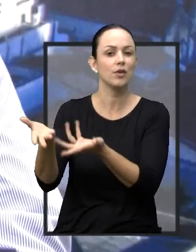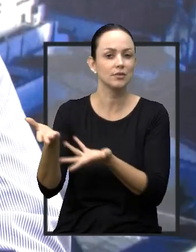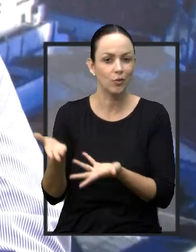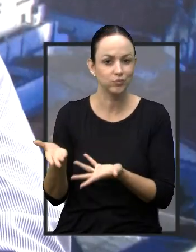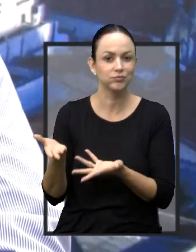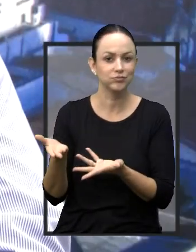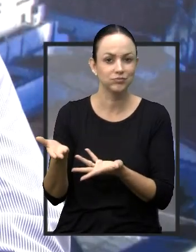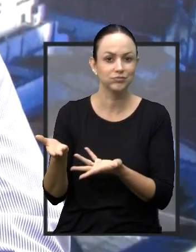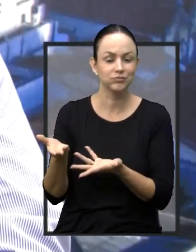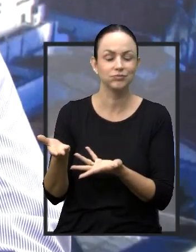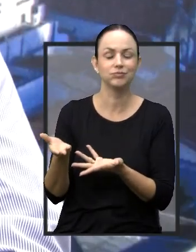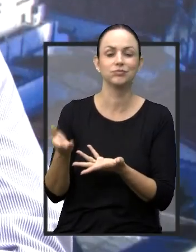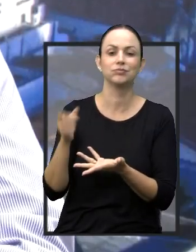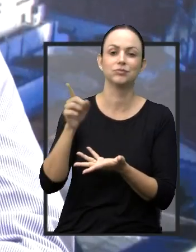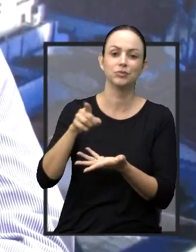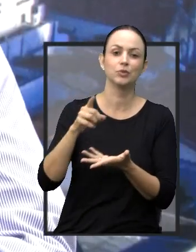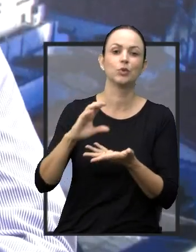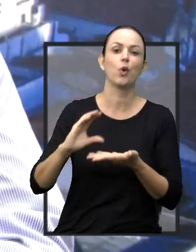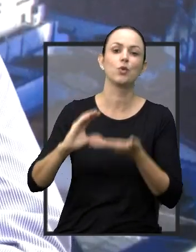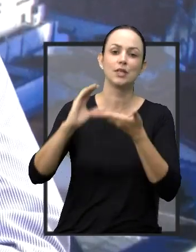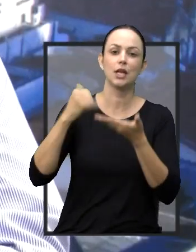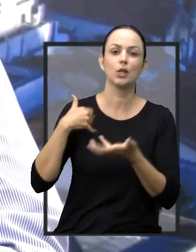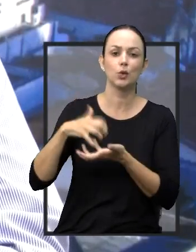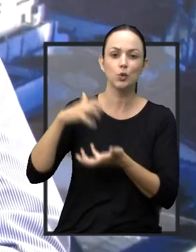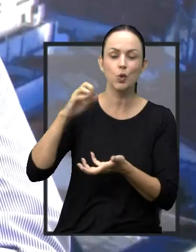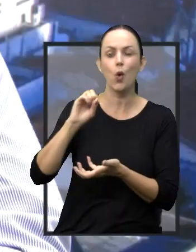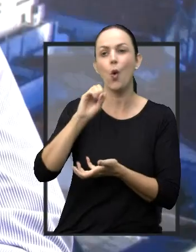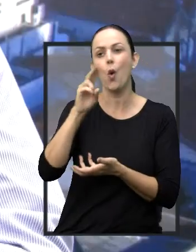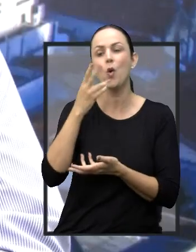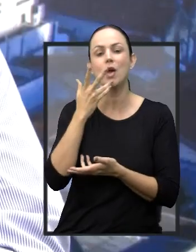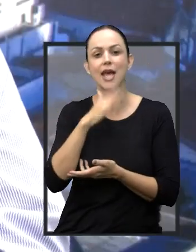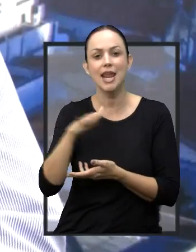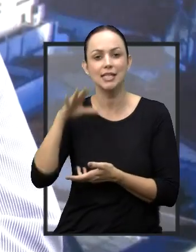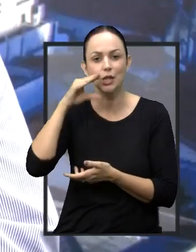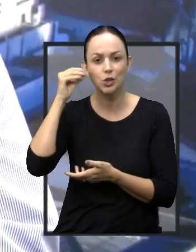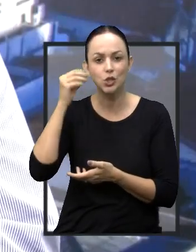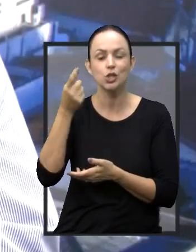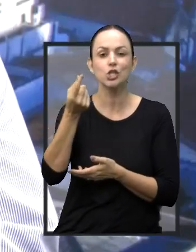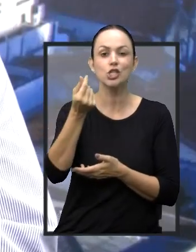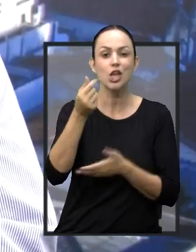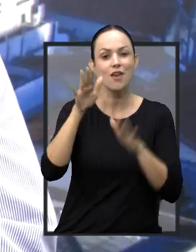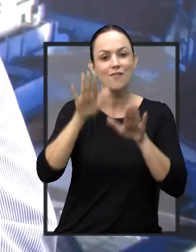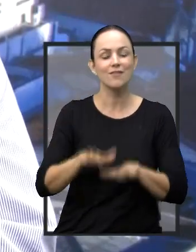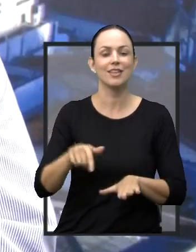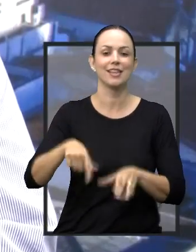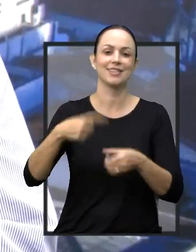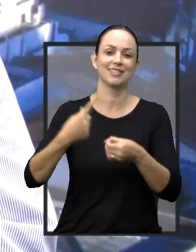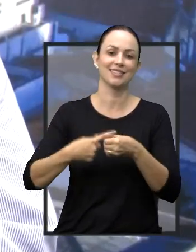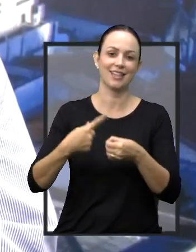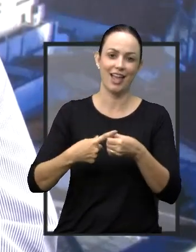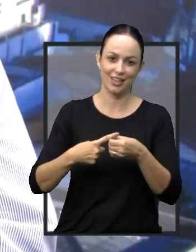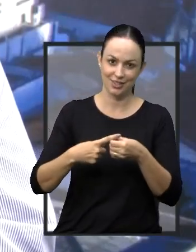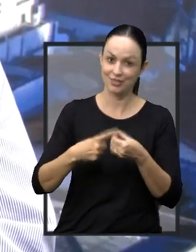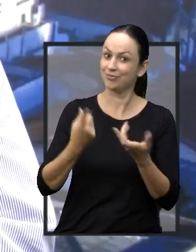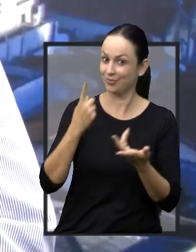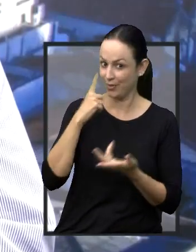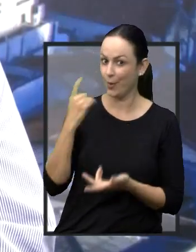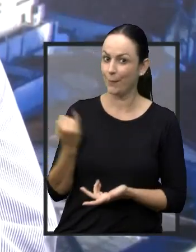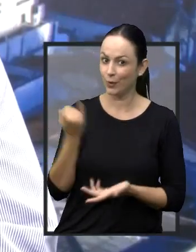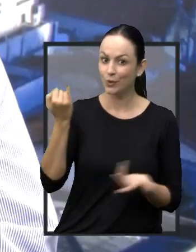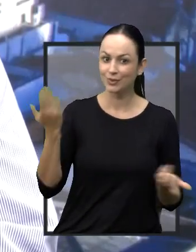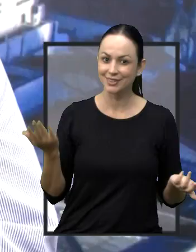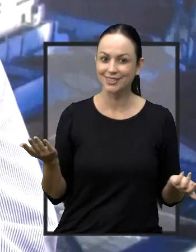para o conselho do idoso ou da criança ou adolescente, e aí o dinheiro fica dentro da cidade. Então, vê a importância.